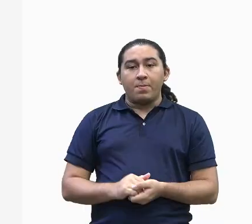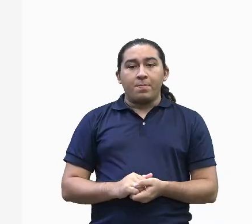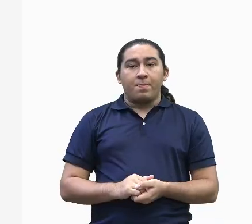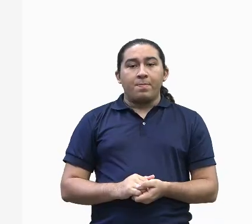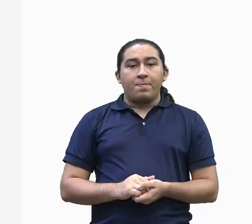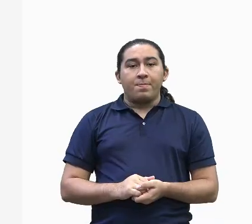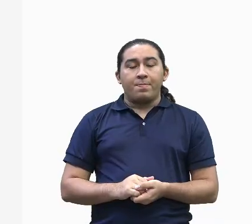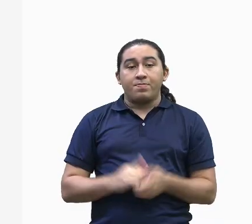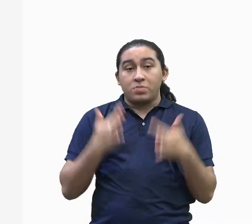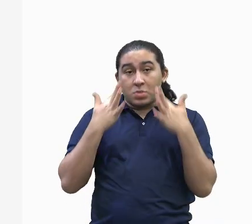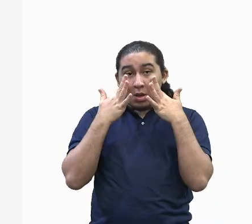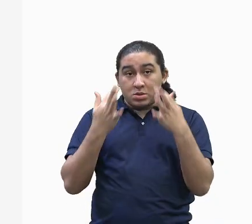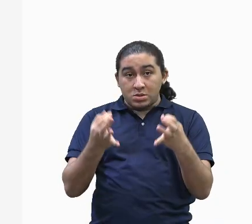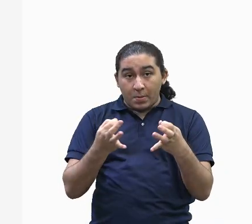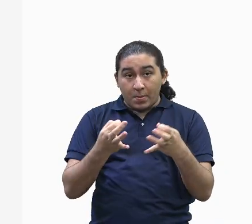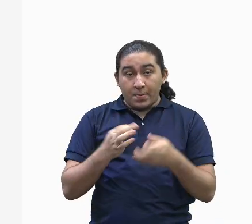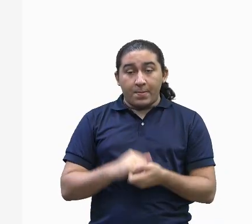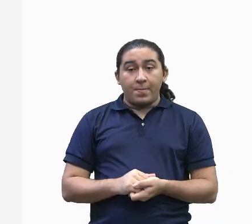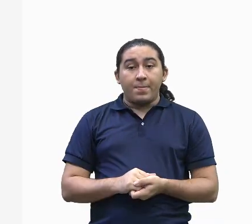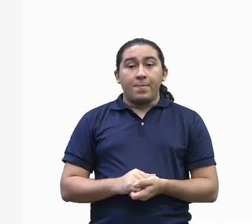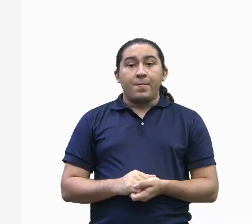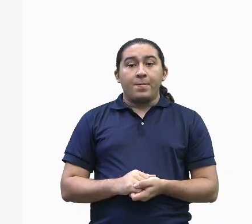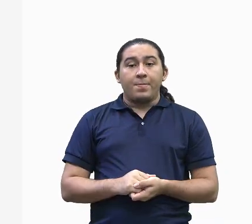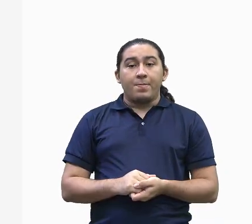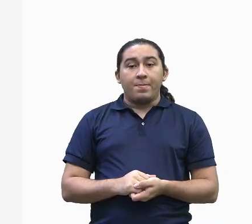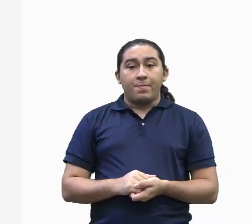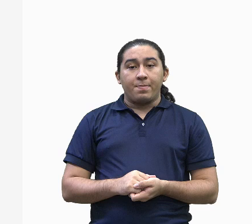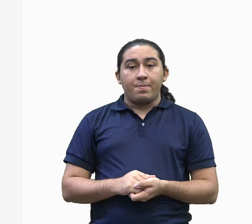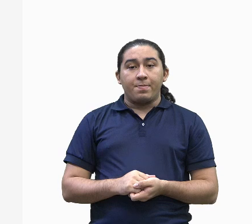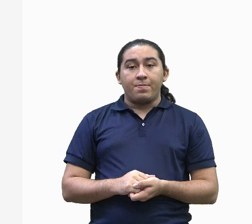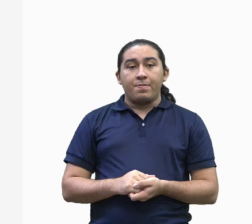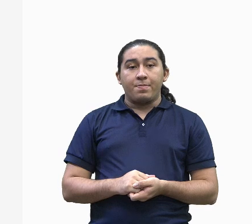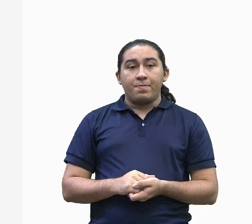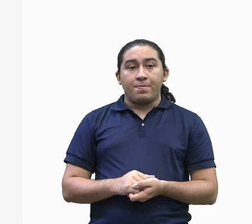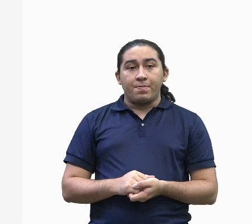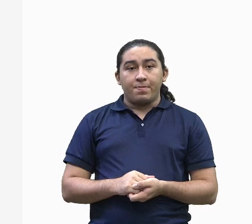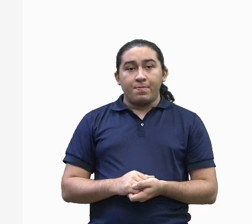intertextualidade. Acompanhe aí na tela. Texto com